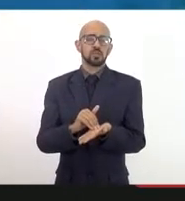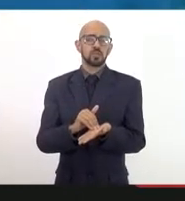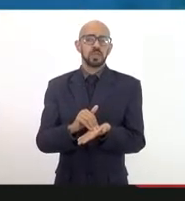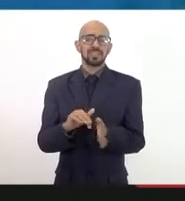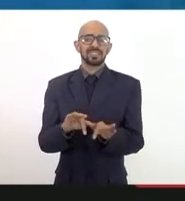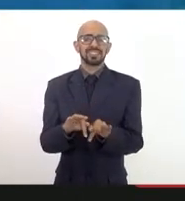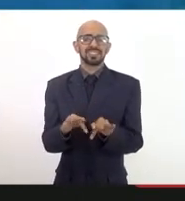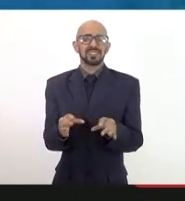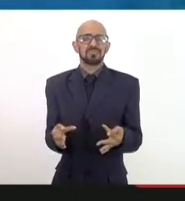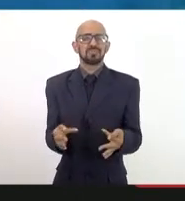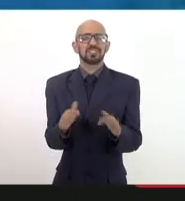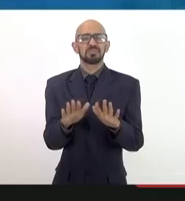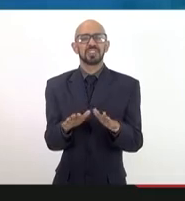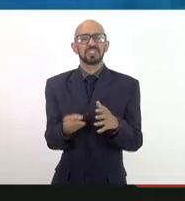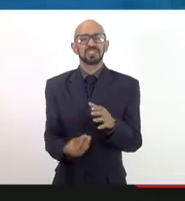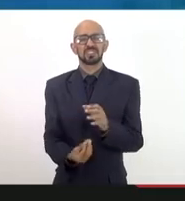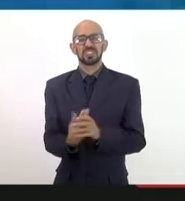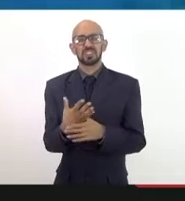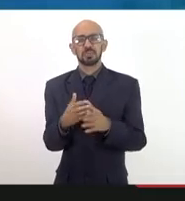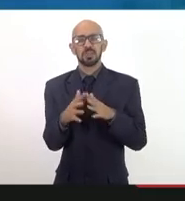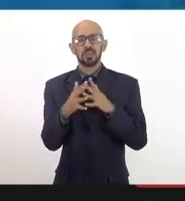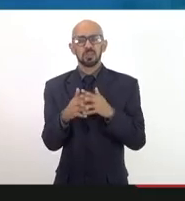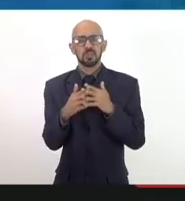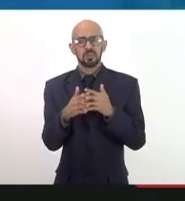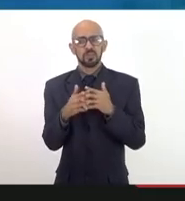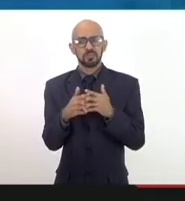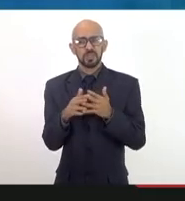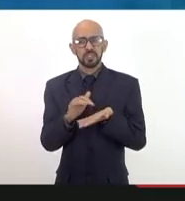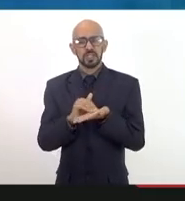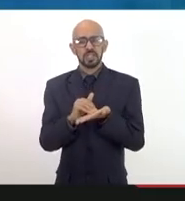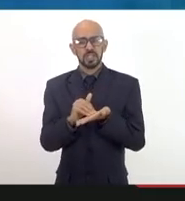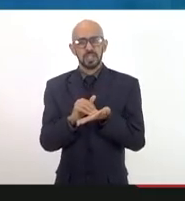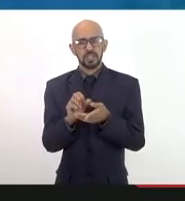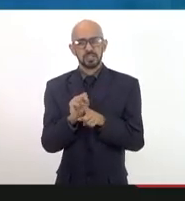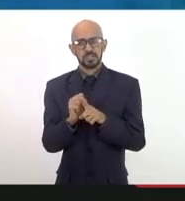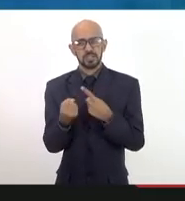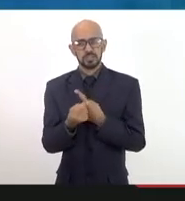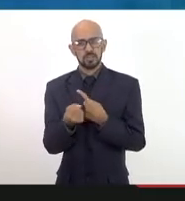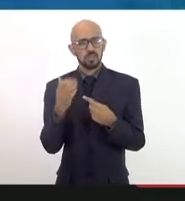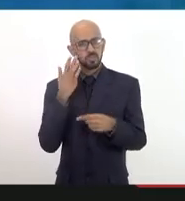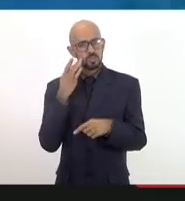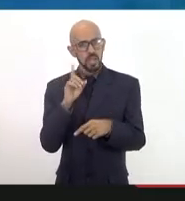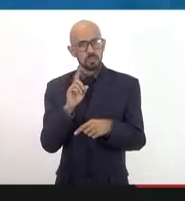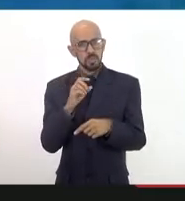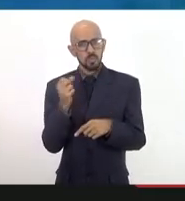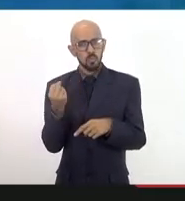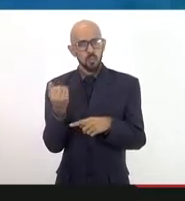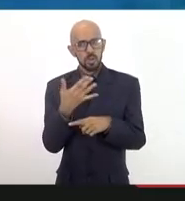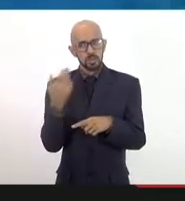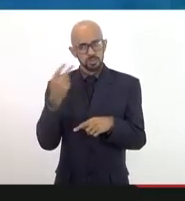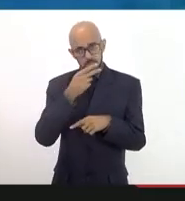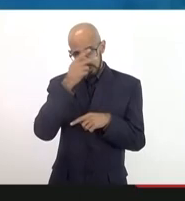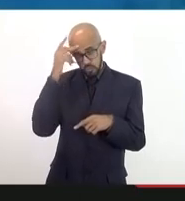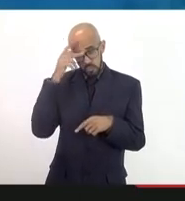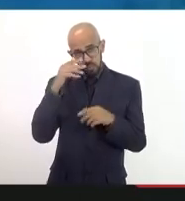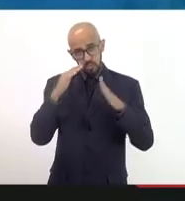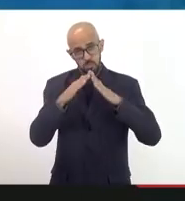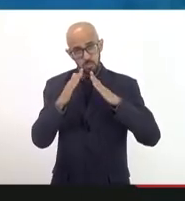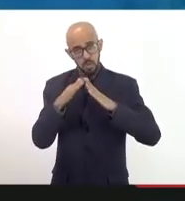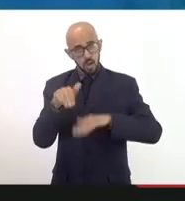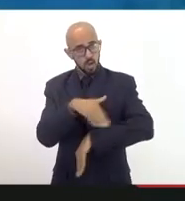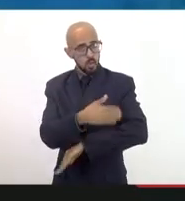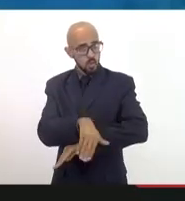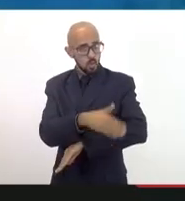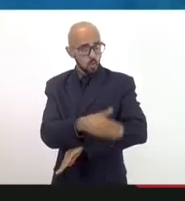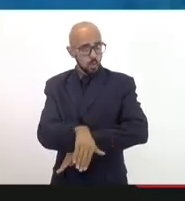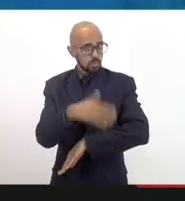mas vê a confusão que tem. A Secretaria de Assistência Social ainda não tem uma noção, no Rio, quantas são as pessoas da população em situação de rua. São 10 mil,